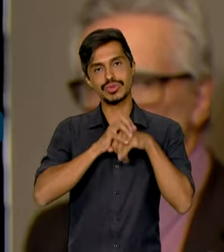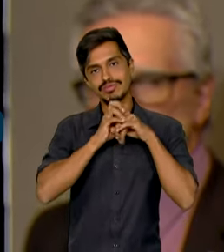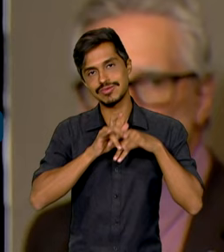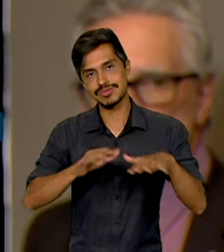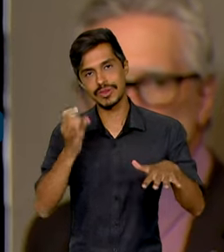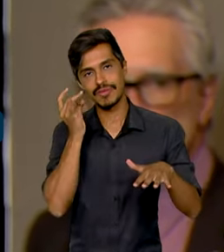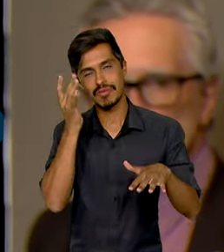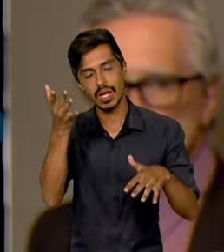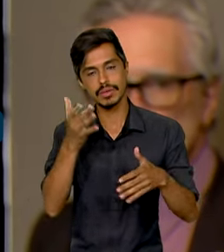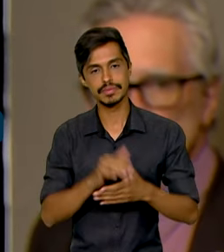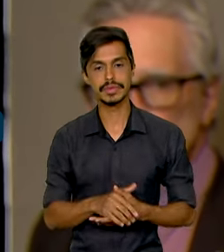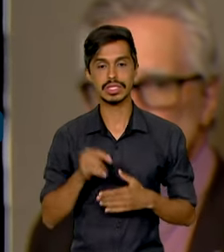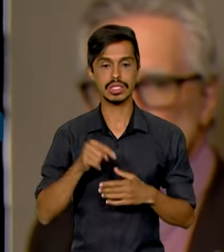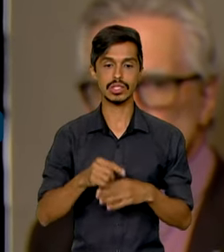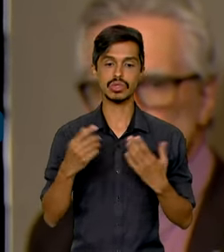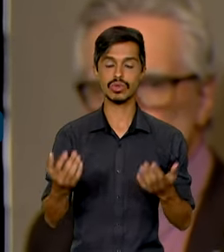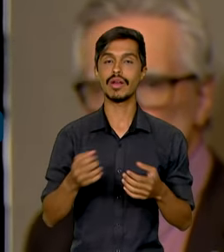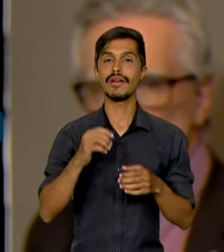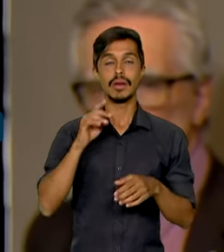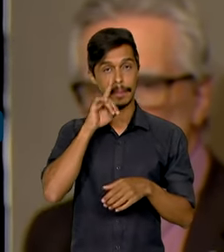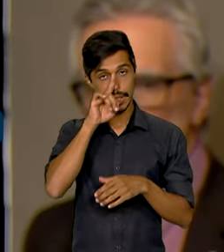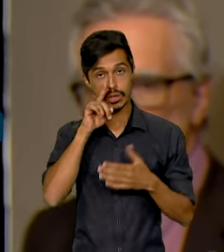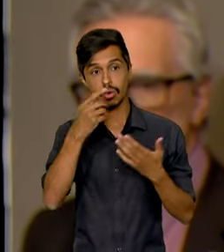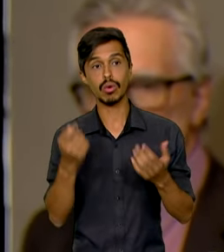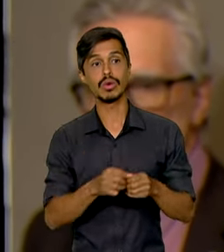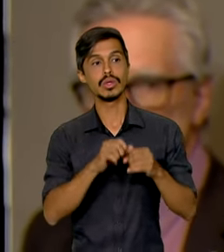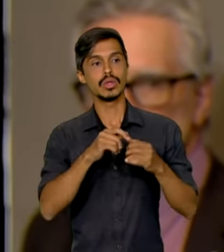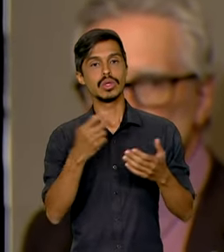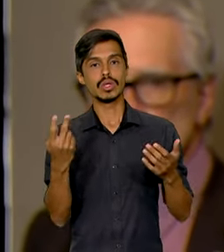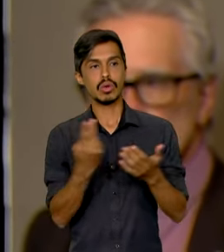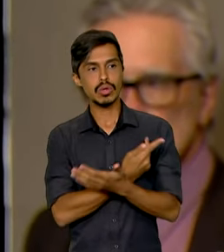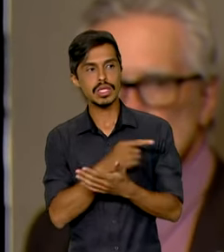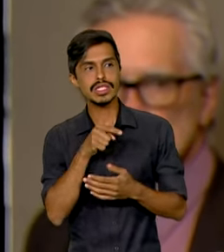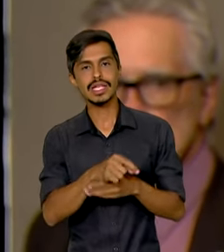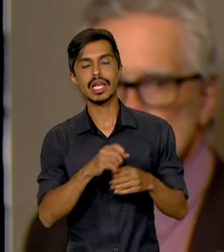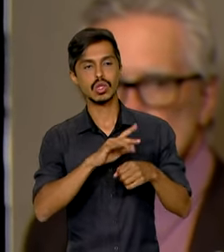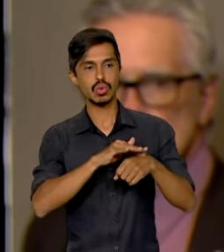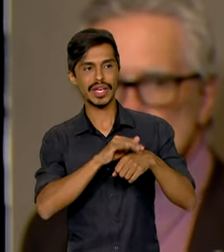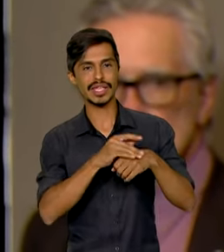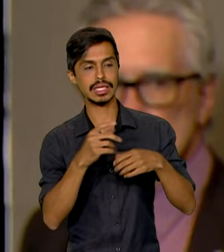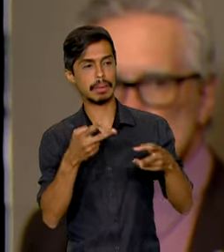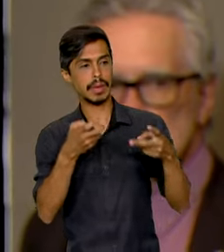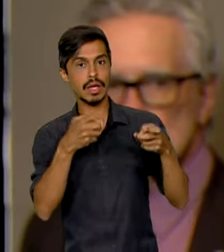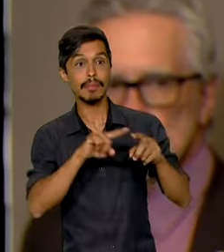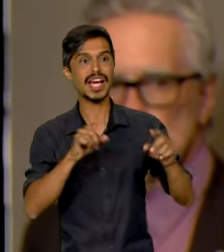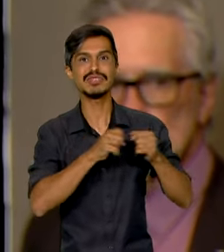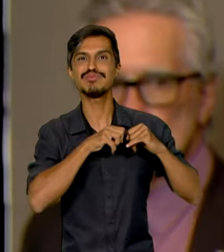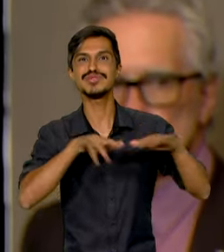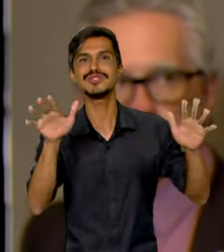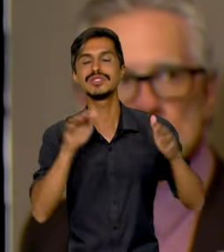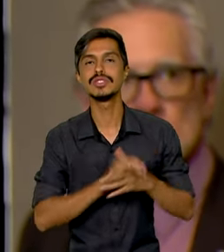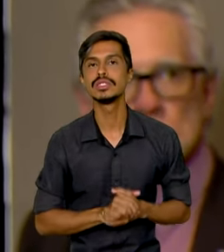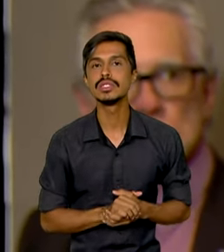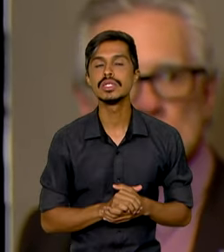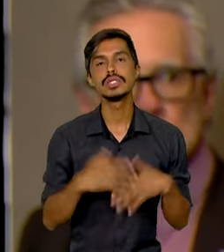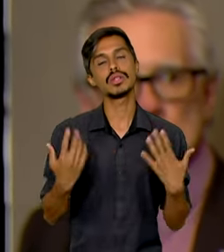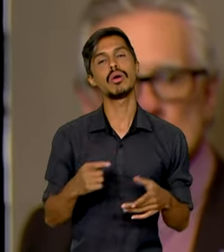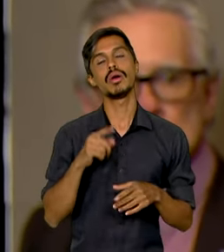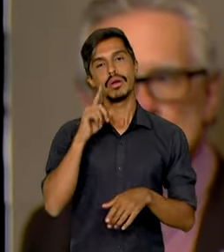Isso aumenta o risco de surtos de doenças previsíveis por vacinação e coloca em perigo a vida das